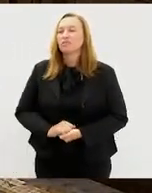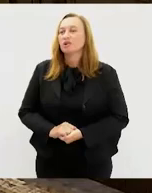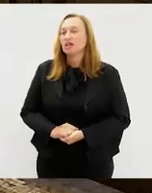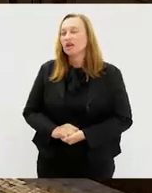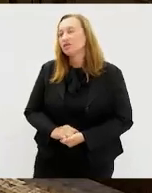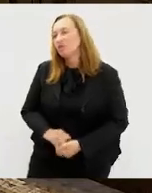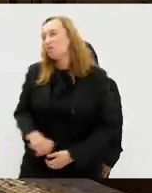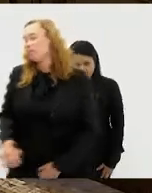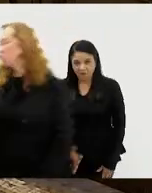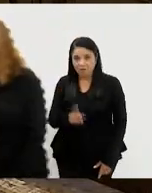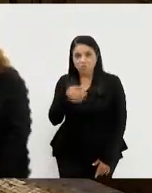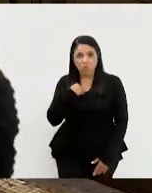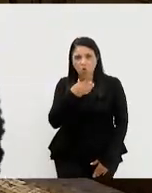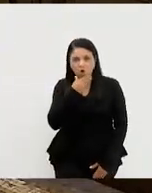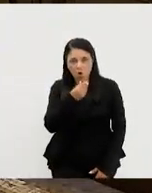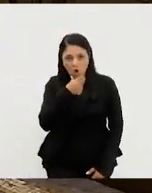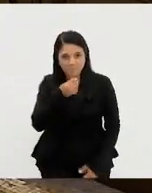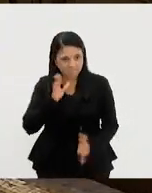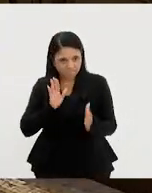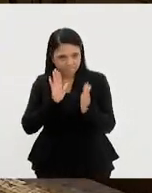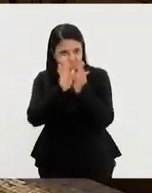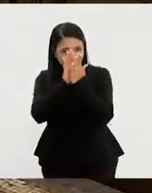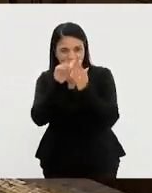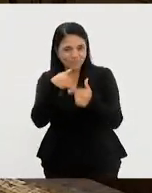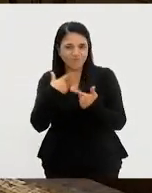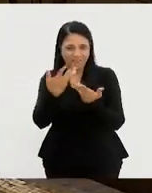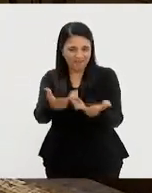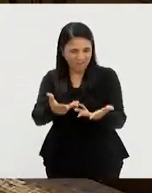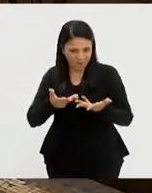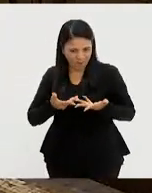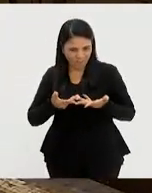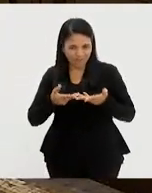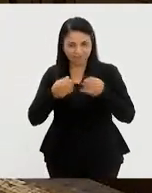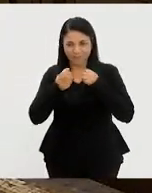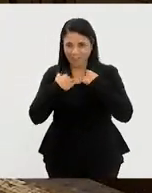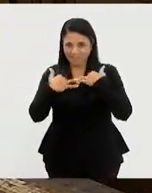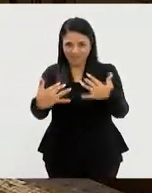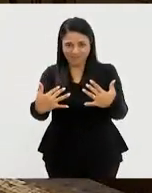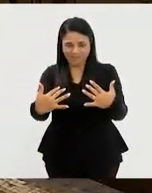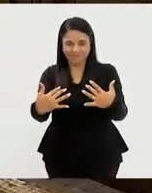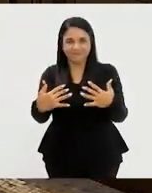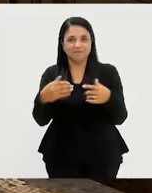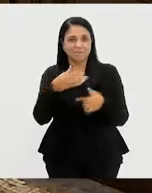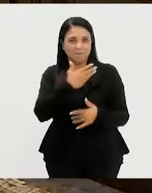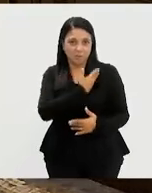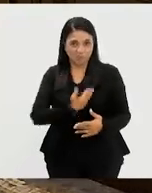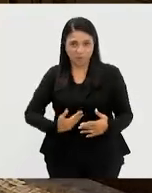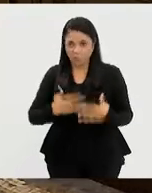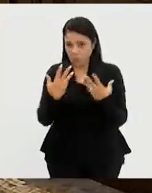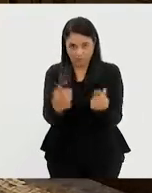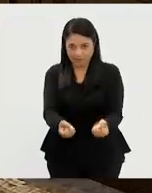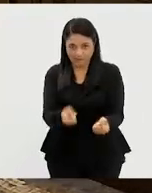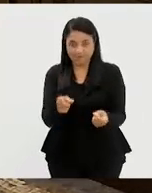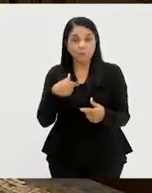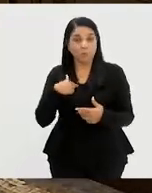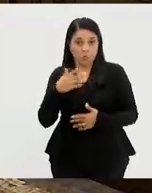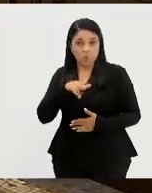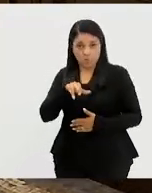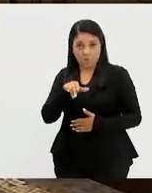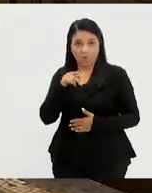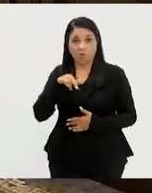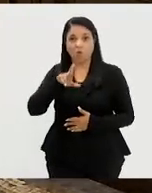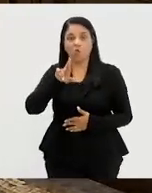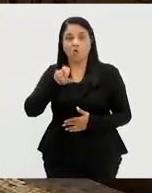para vir atender o convite para estar numa audiência pública o meu irmão Vereador Rogério Amorin vai fazer uma audiência pública sobre